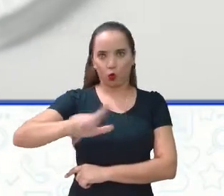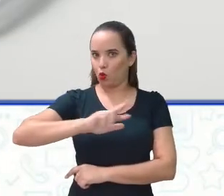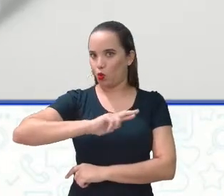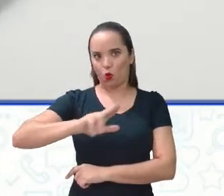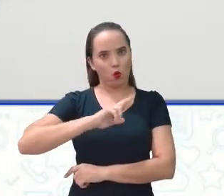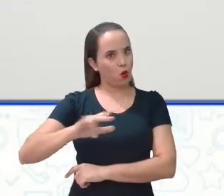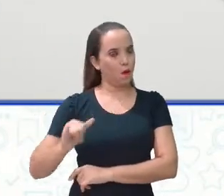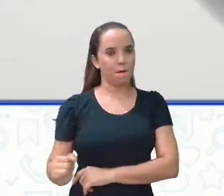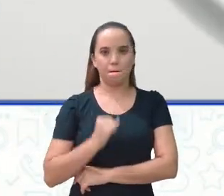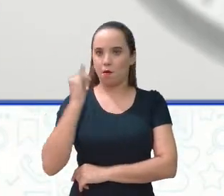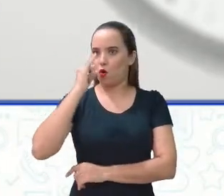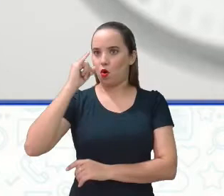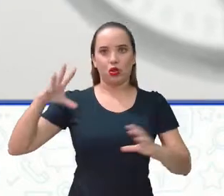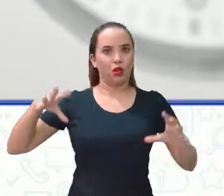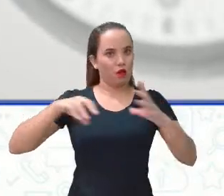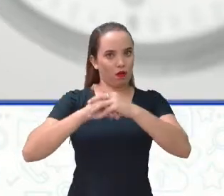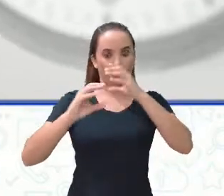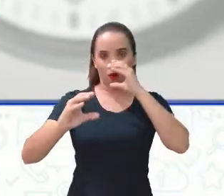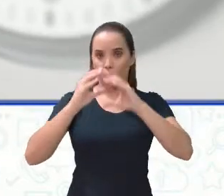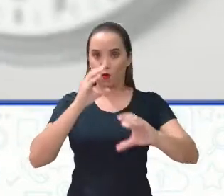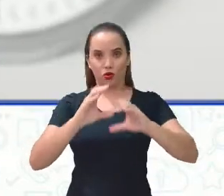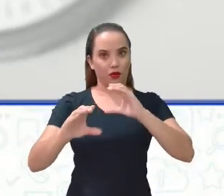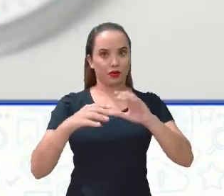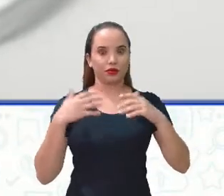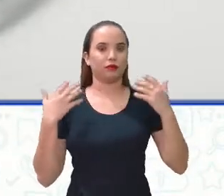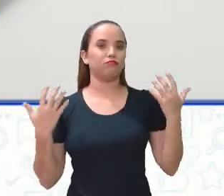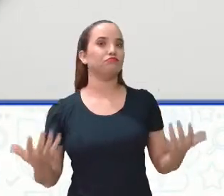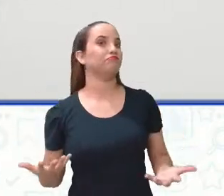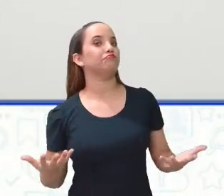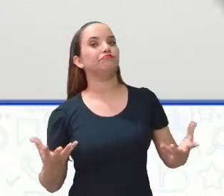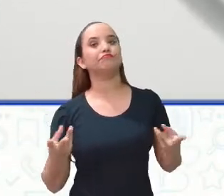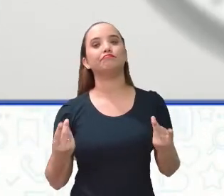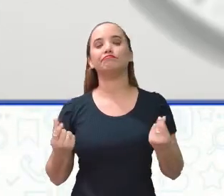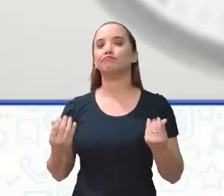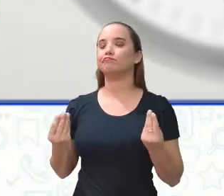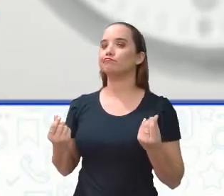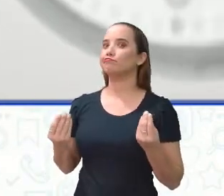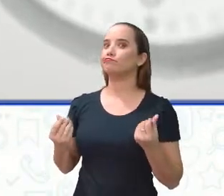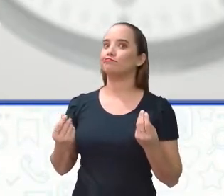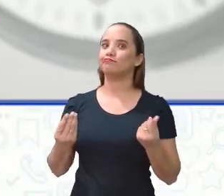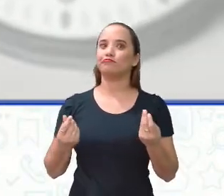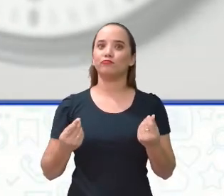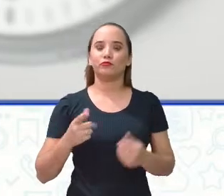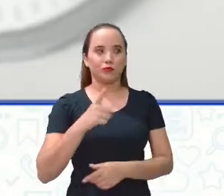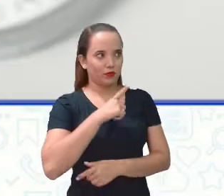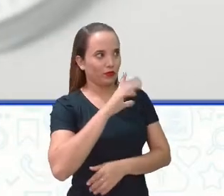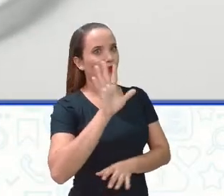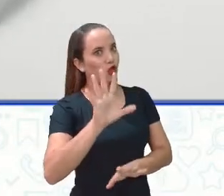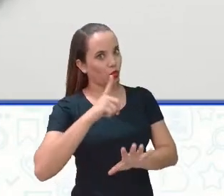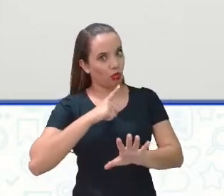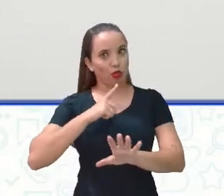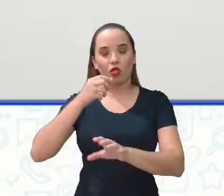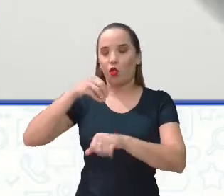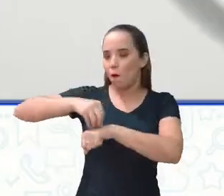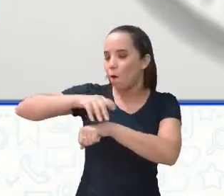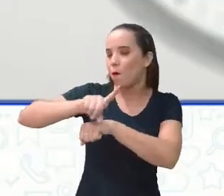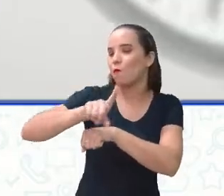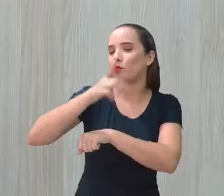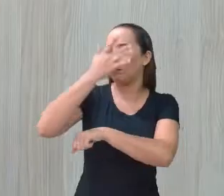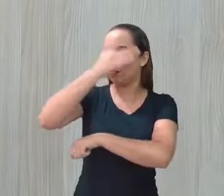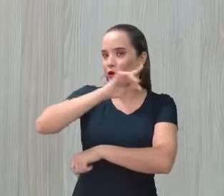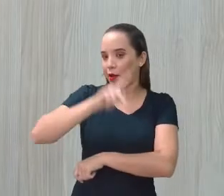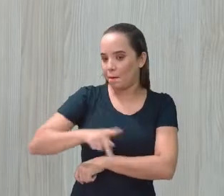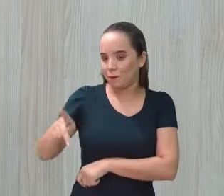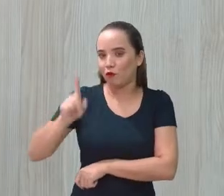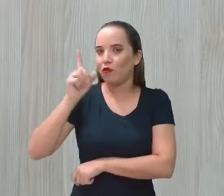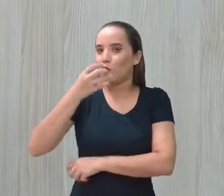a comunicação. Não sei. Uma dica é que a professora Carla foi muito boazinha em